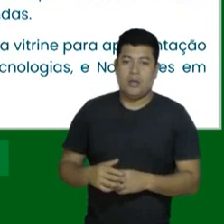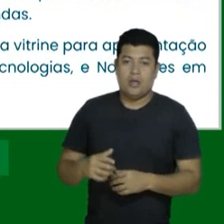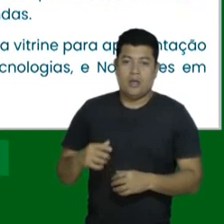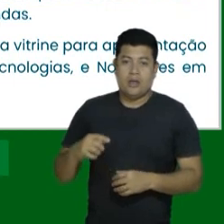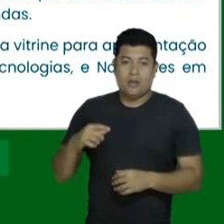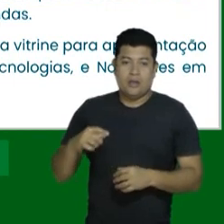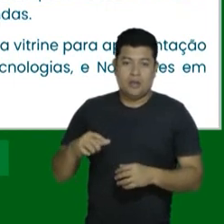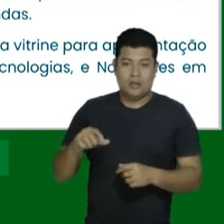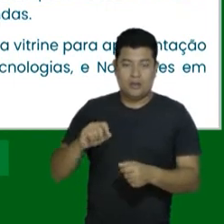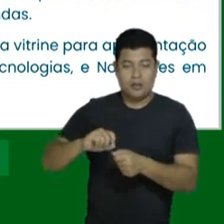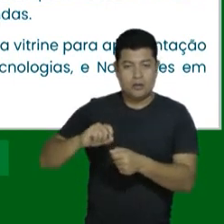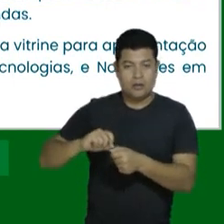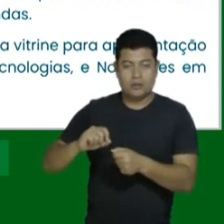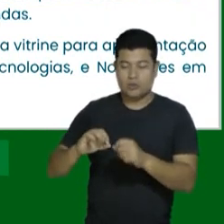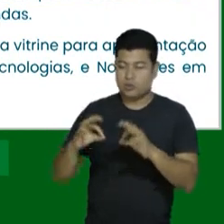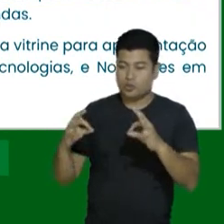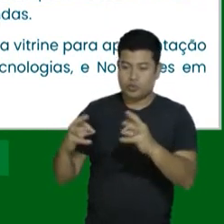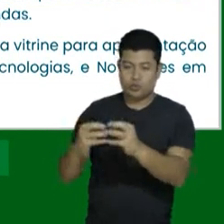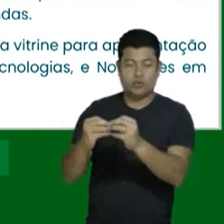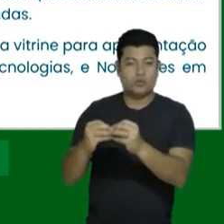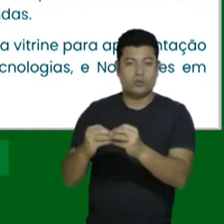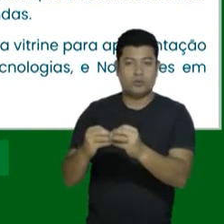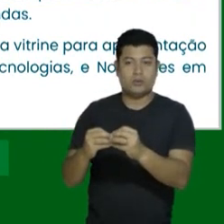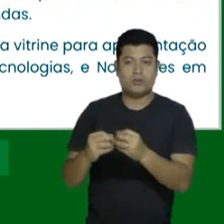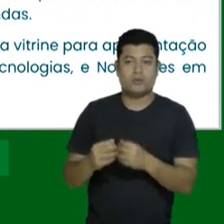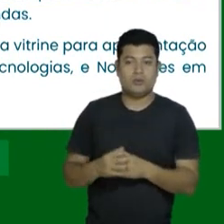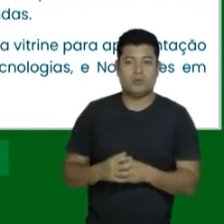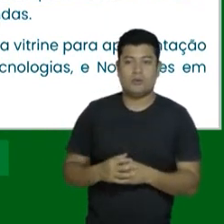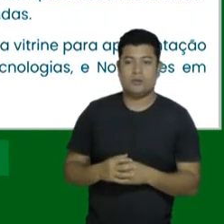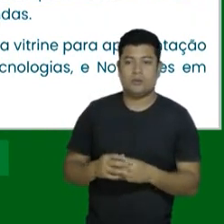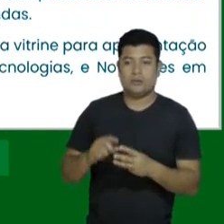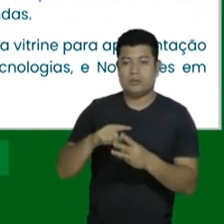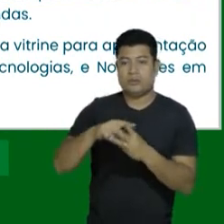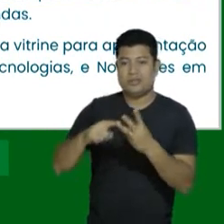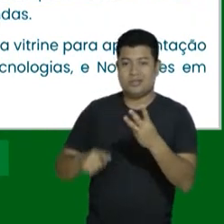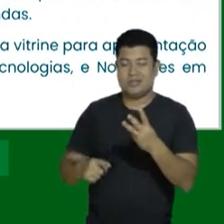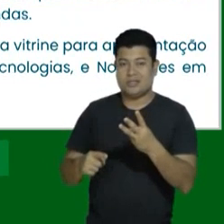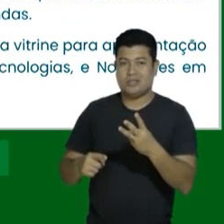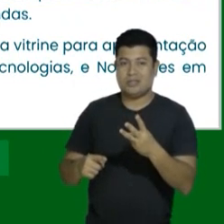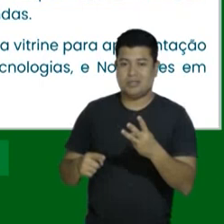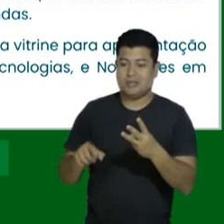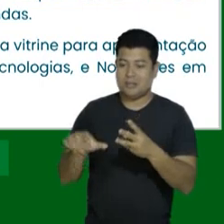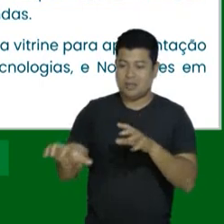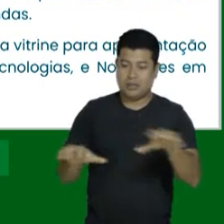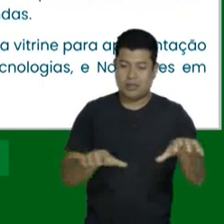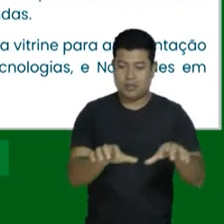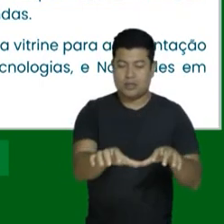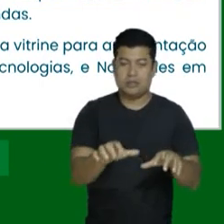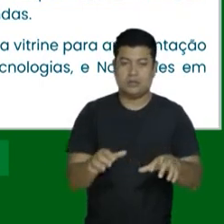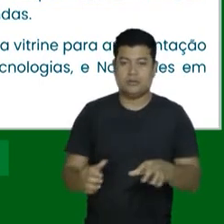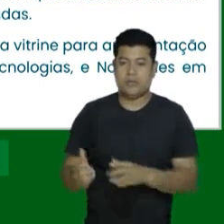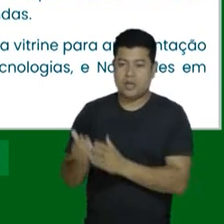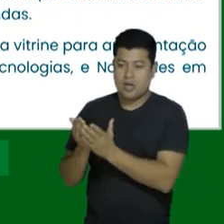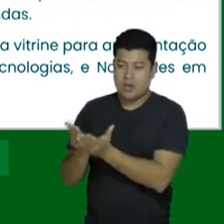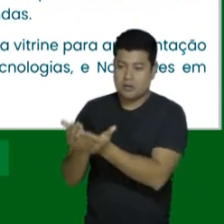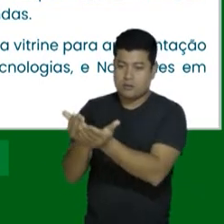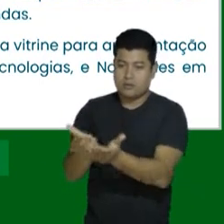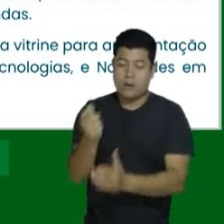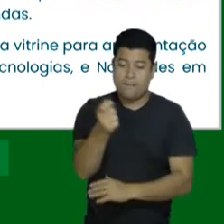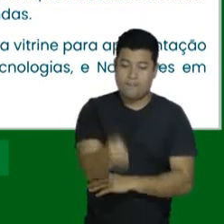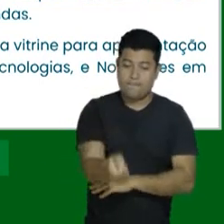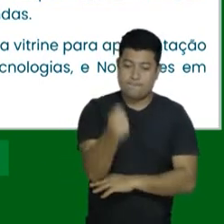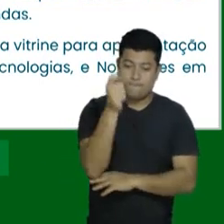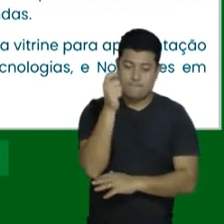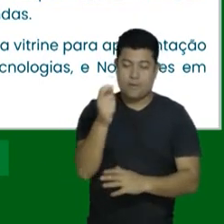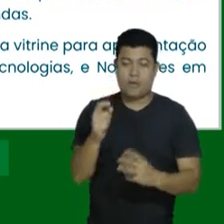portuária, retroportuária, pesqueira, náutica, no que diz respeito tanto a turismo quanto embarcações,